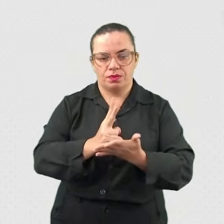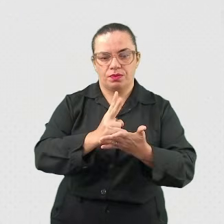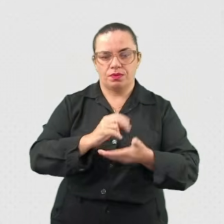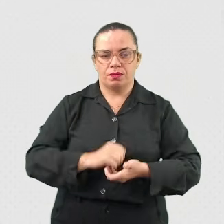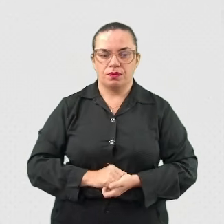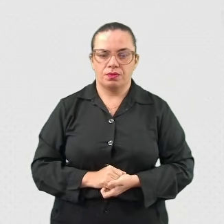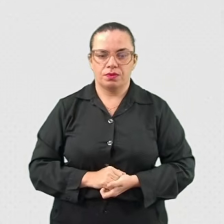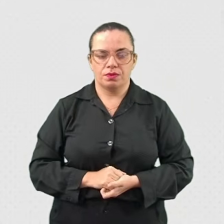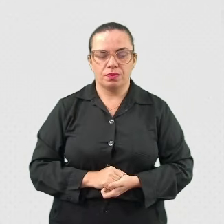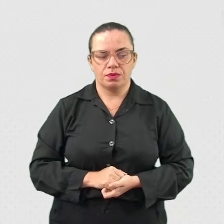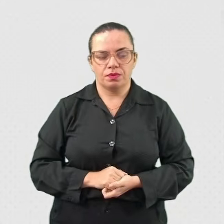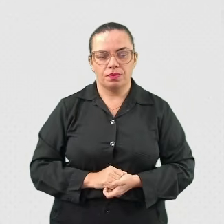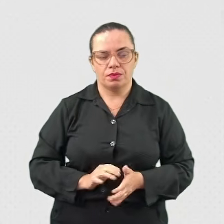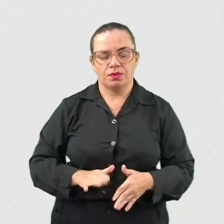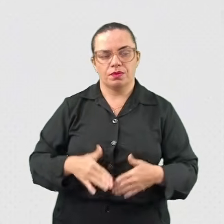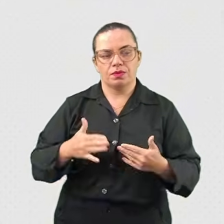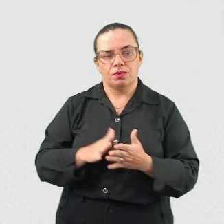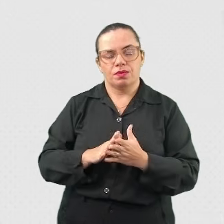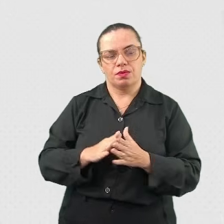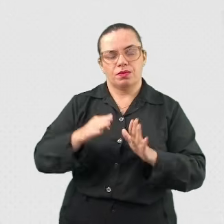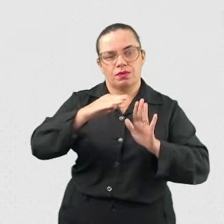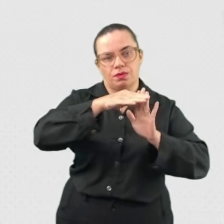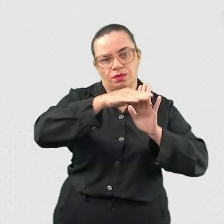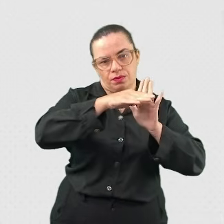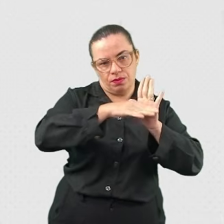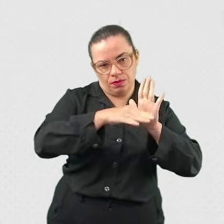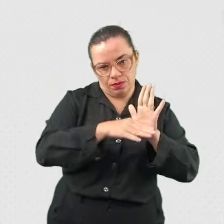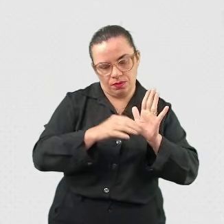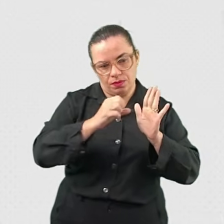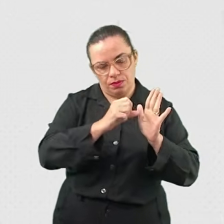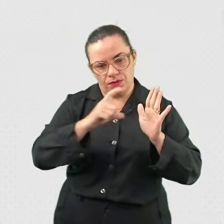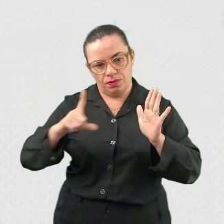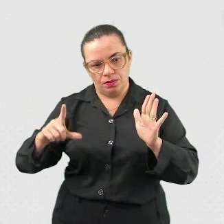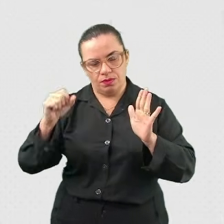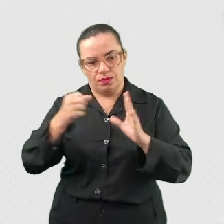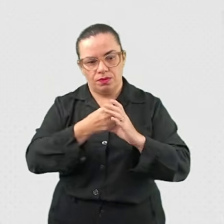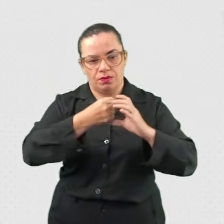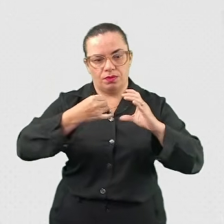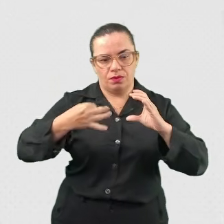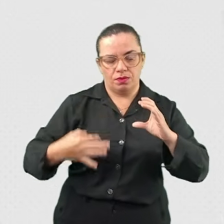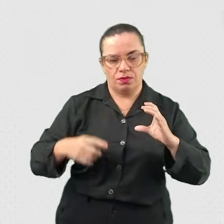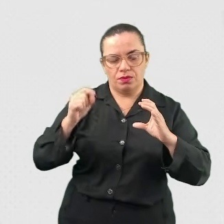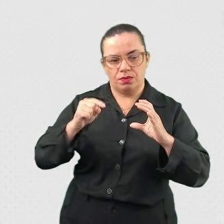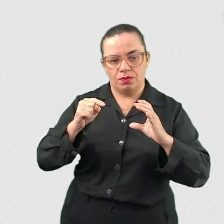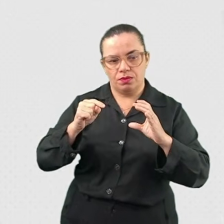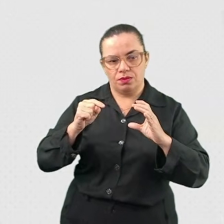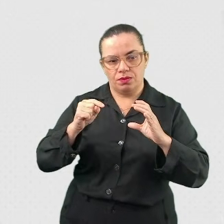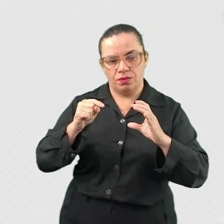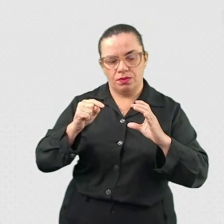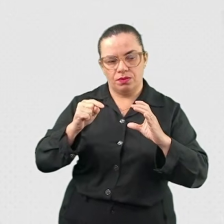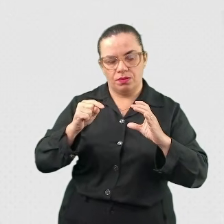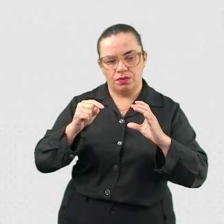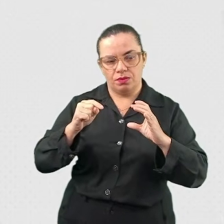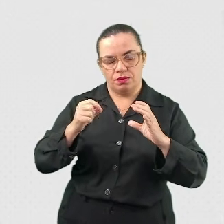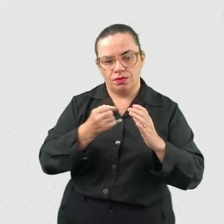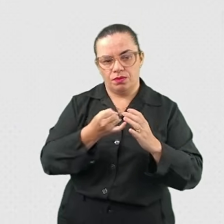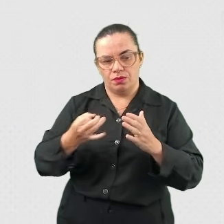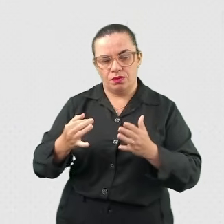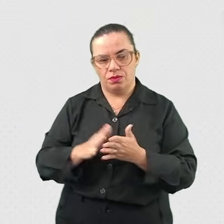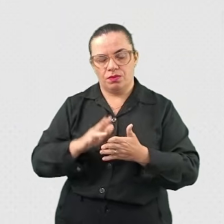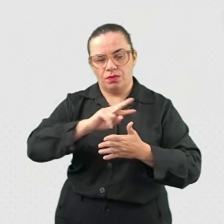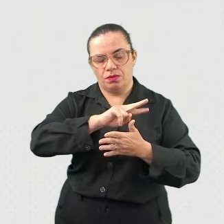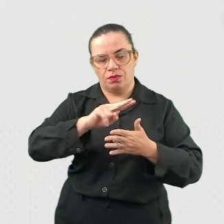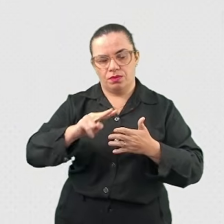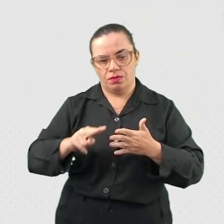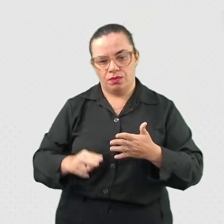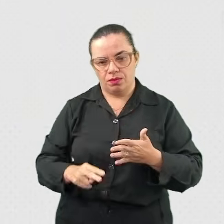sucessivamente. Tá? Essa é uma classificação levando em consideração aí os lados, a quantidade de lados